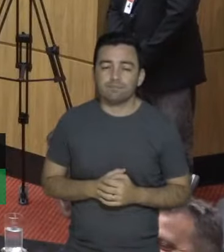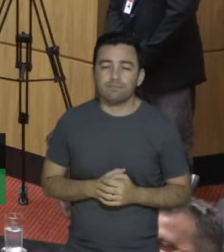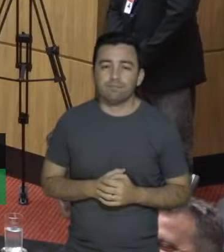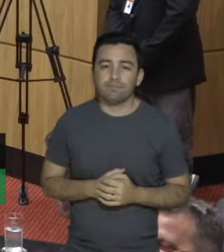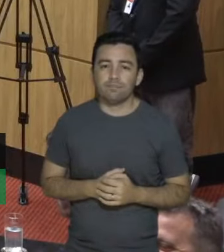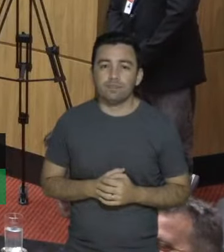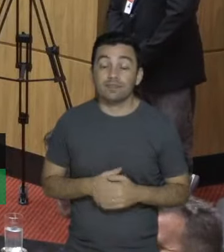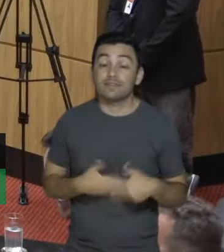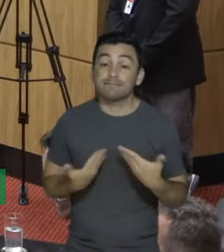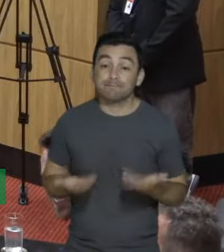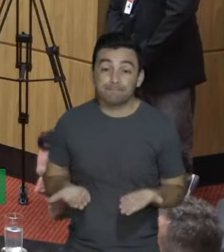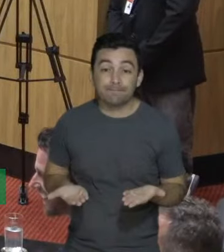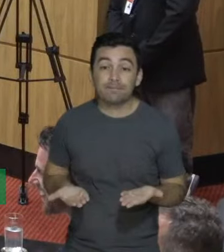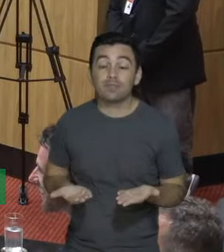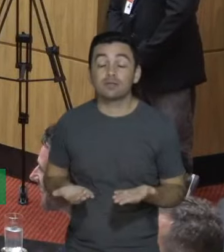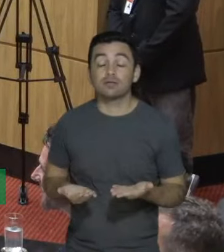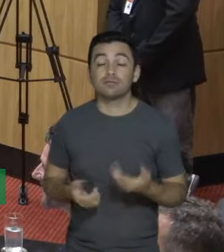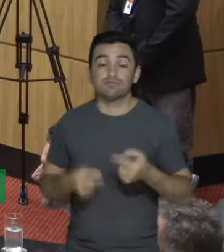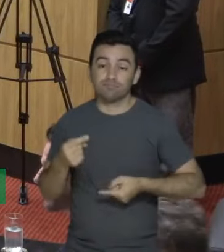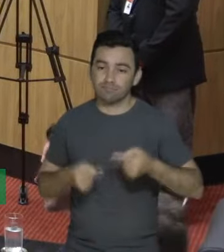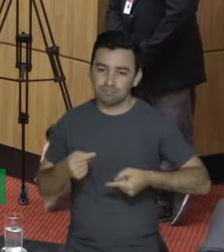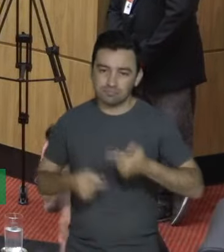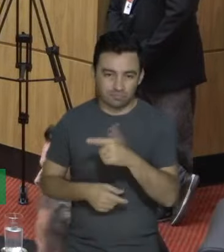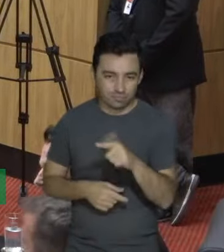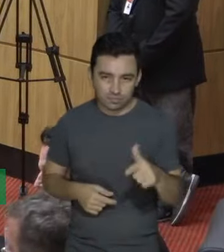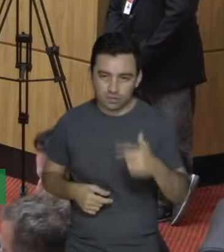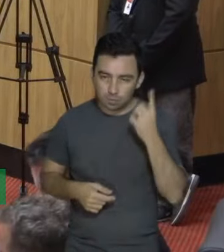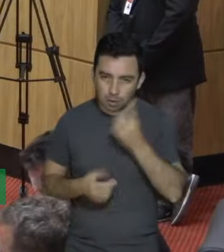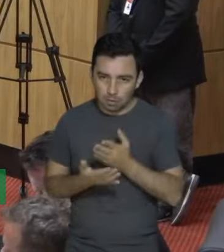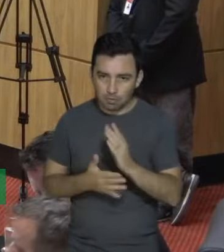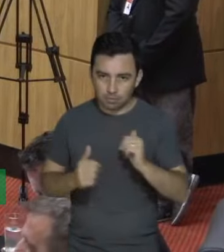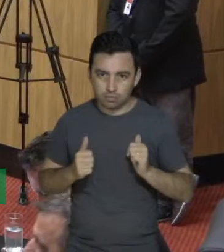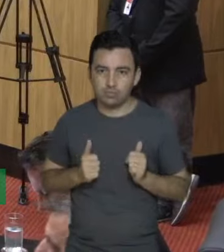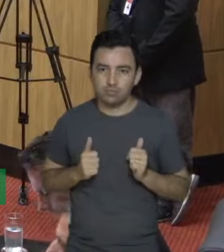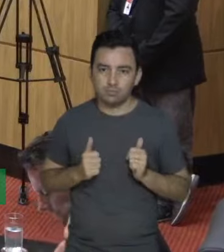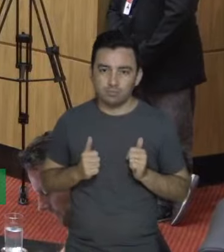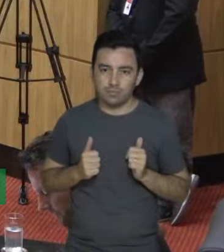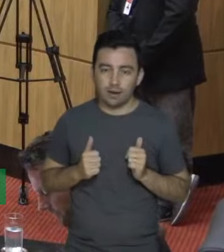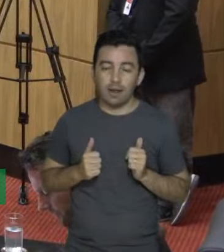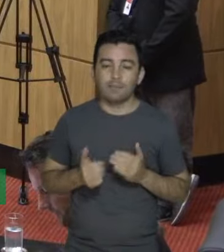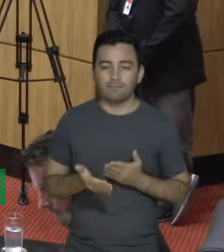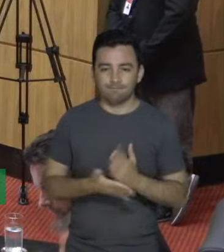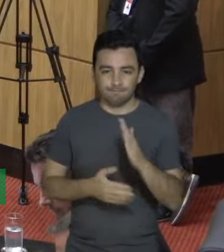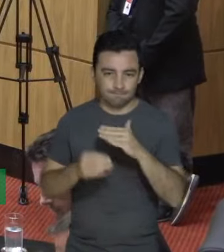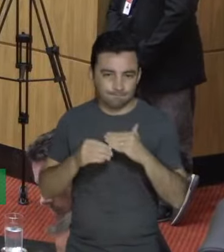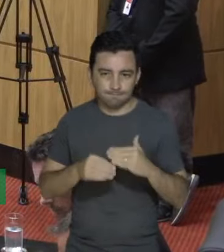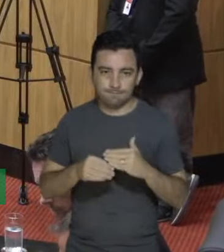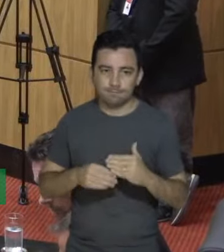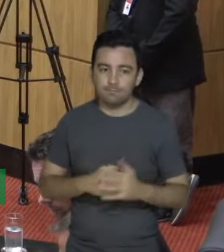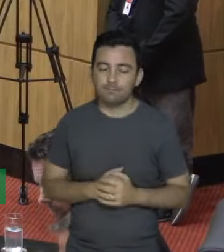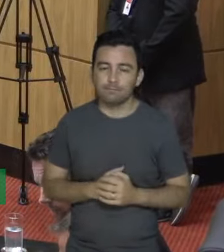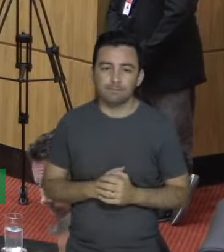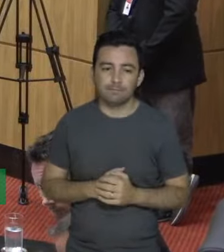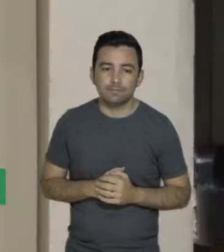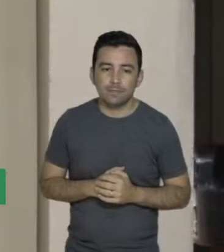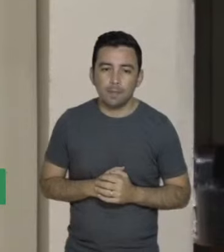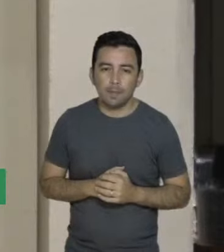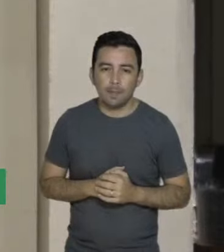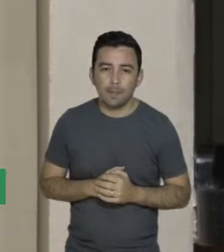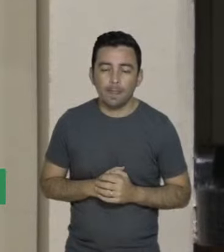mais Quem Queira discutir em votação deputados que aprovam permanece como se encontra aprovado por unanimidade